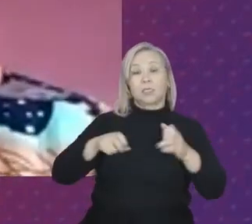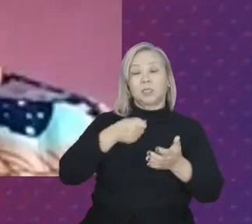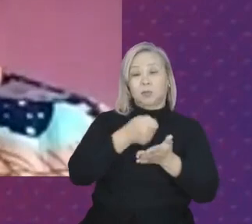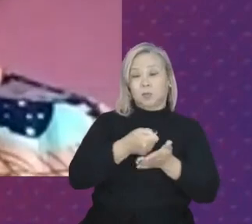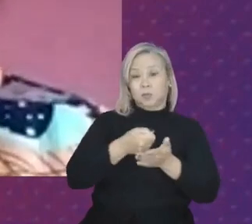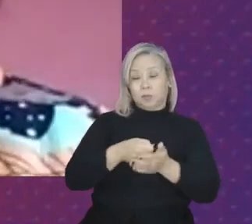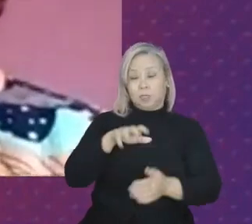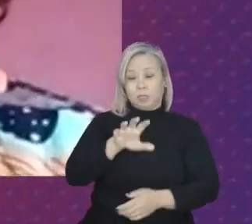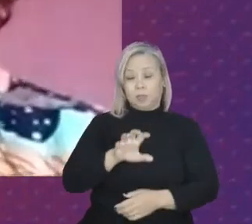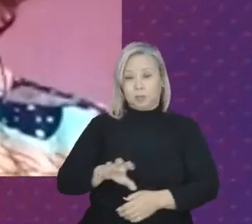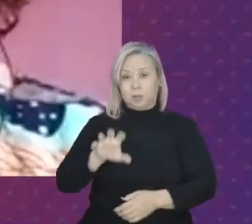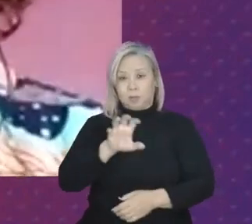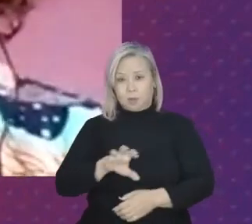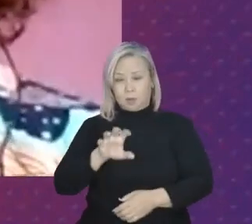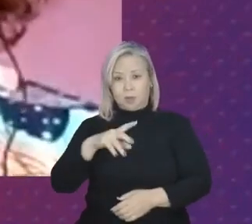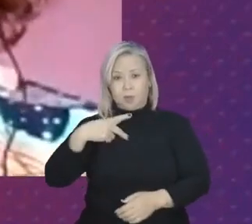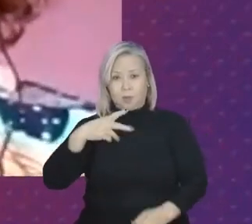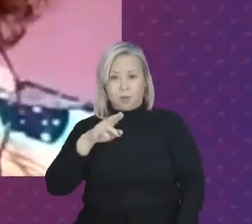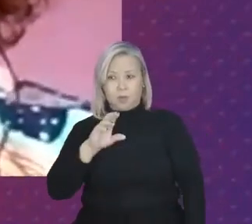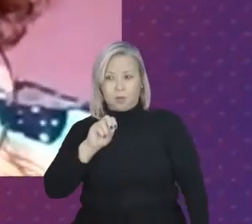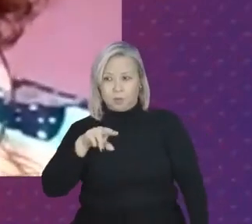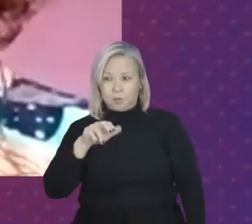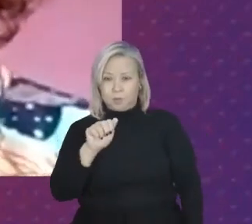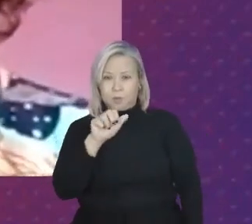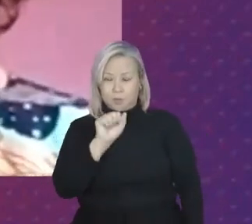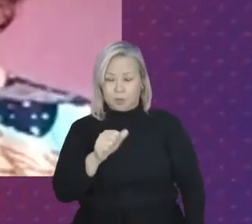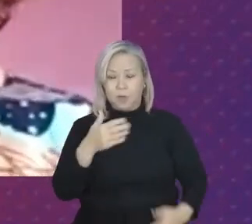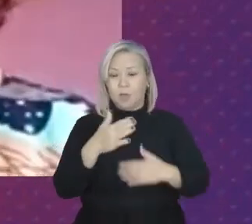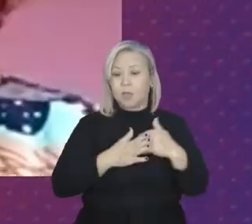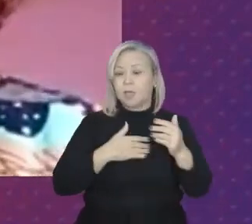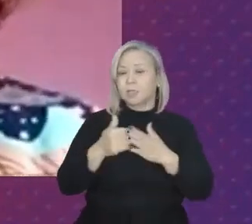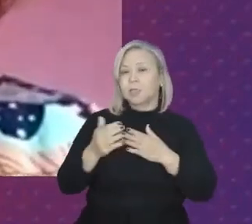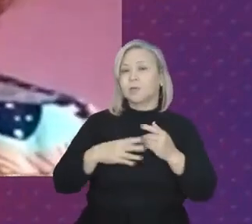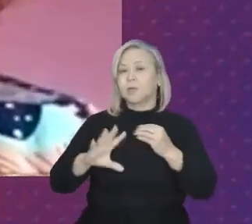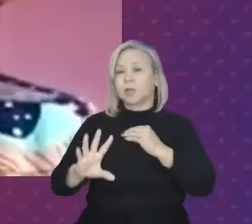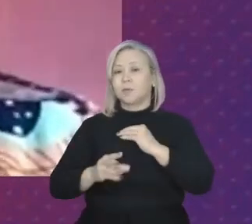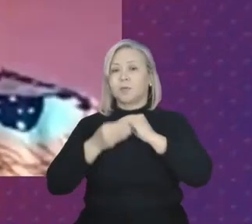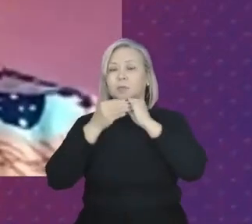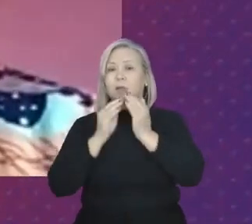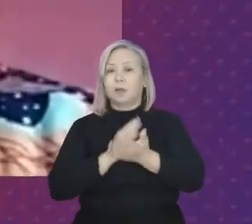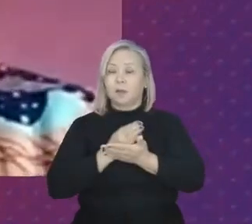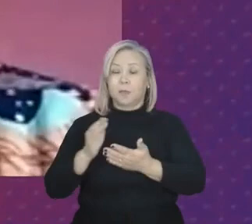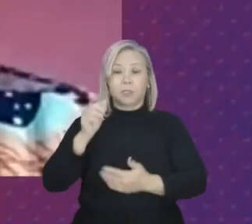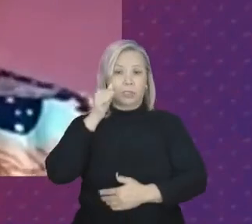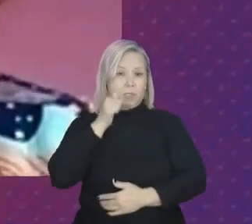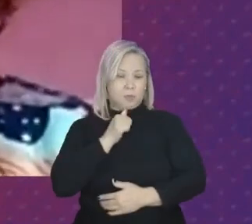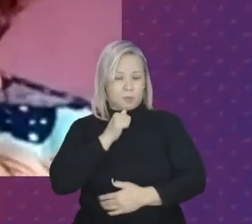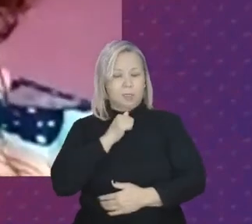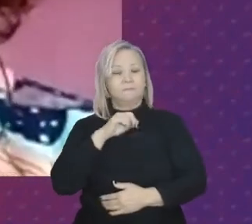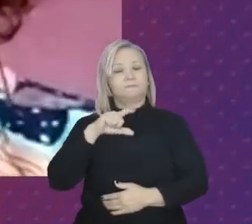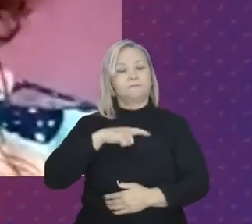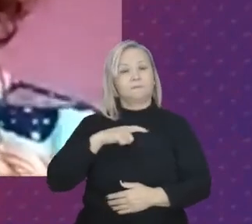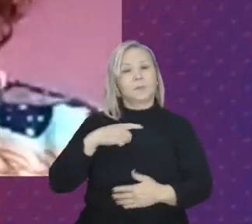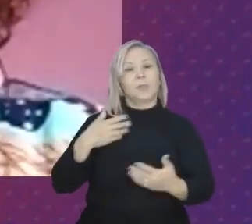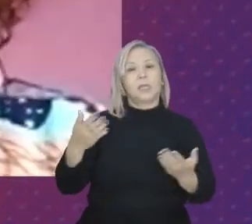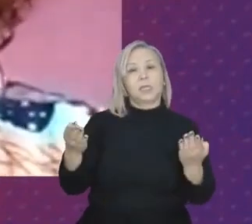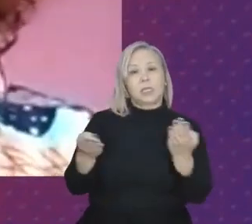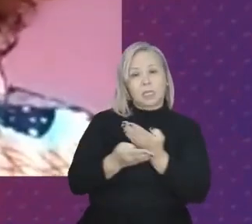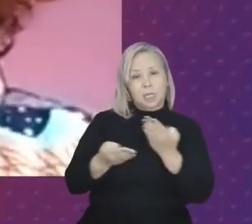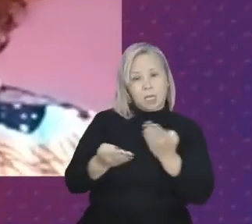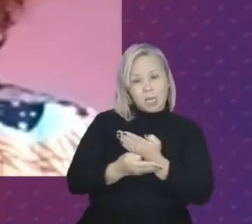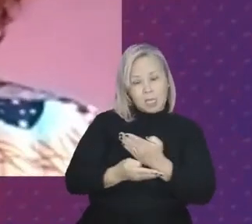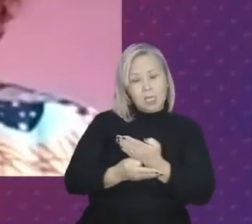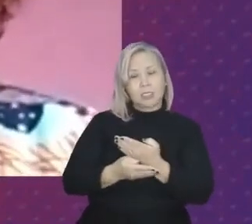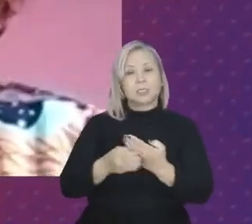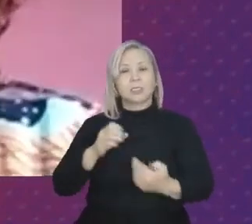territórios onde havia o PRONASSE, executado e implementado a partir das mulheres. A gente tem a Rede Cegonha, do SUS, então